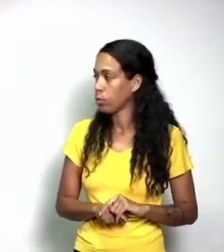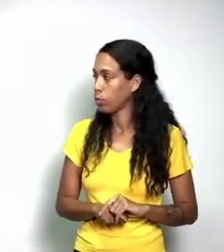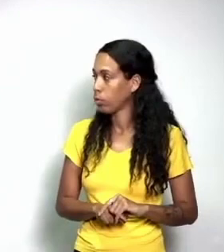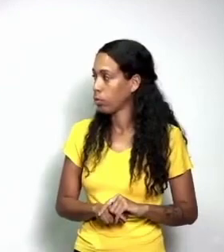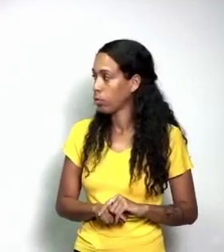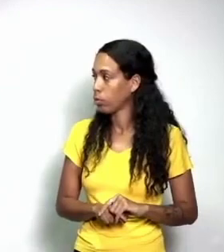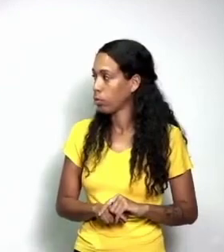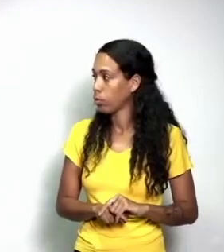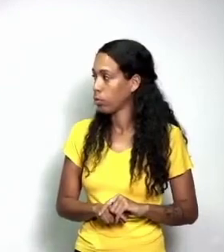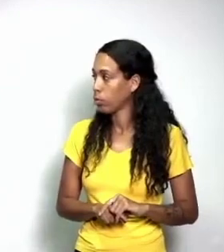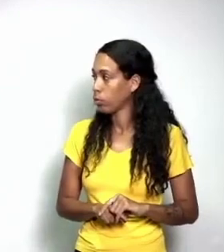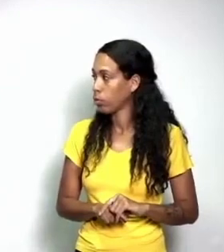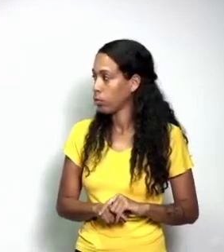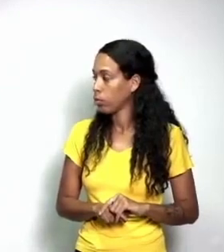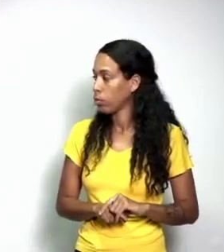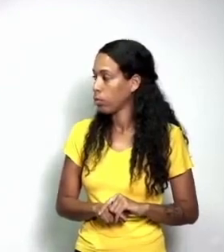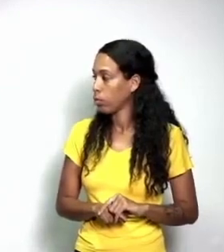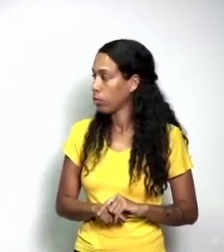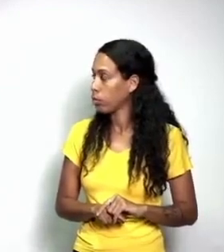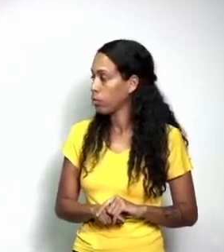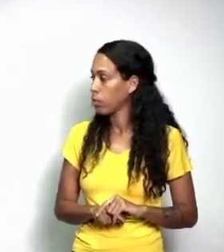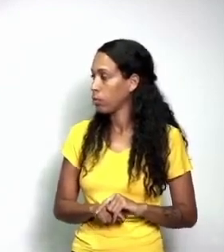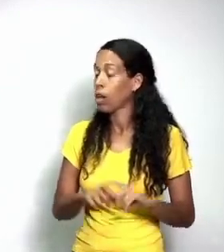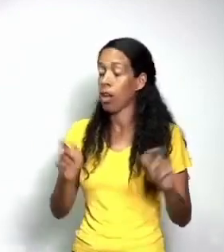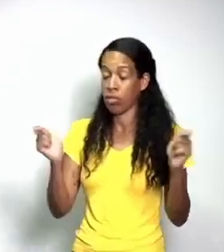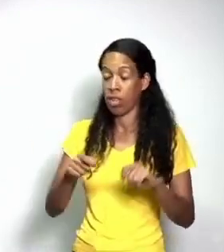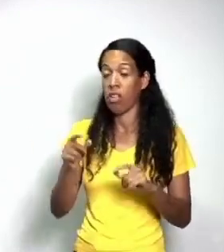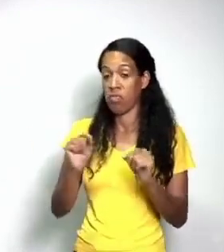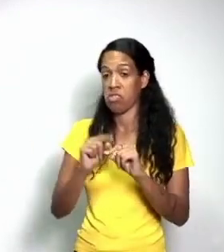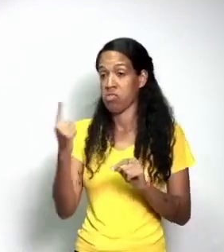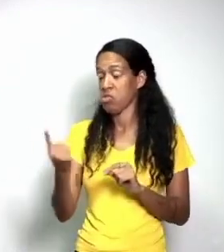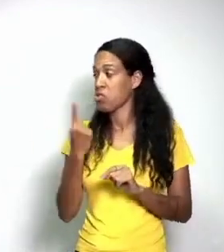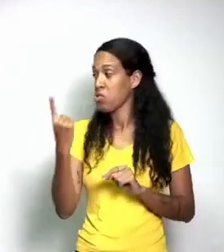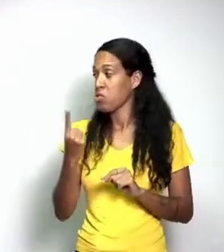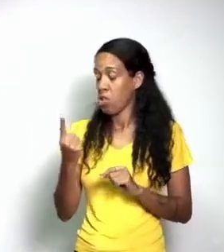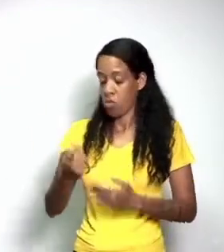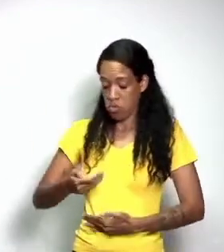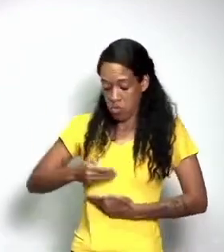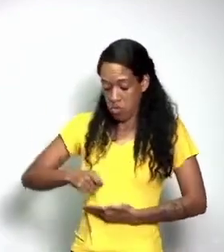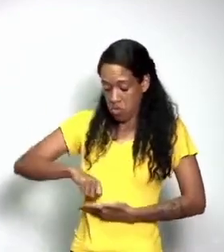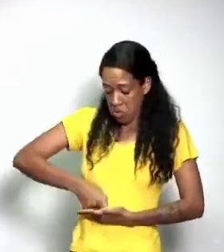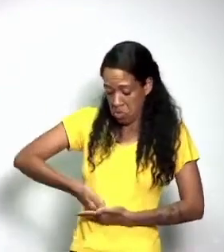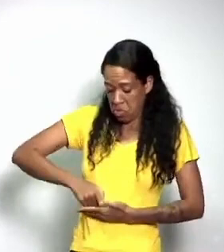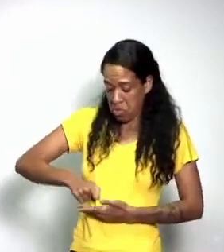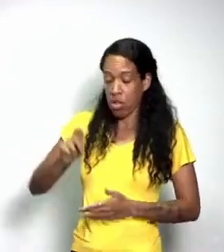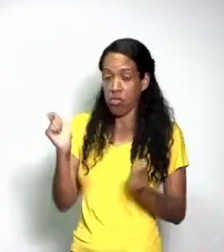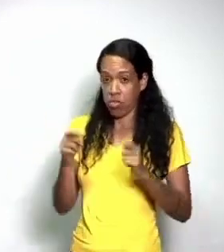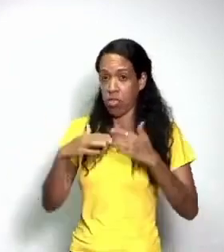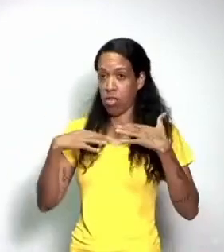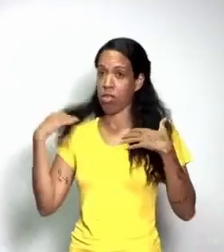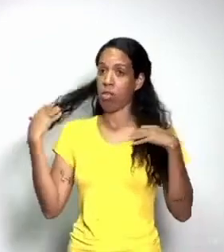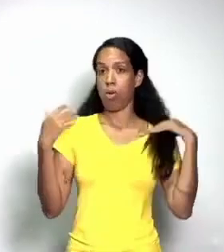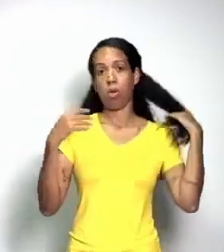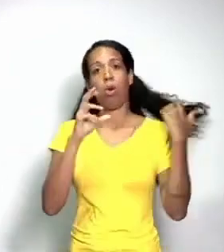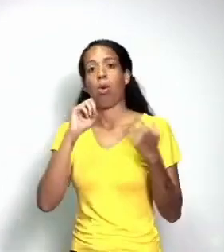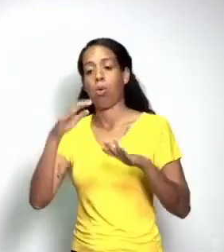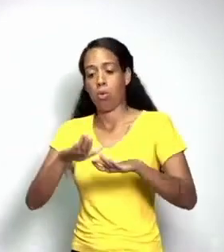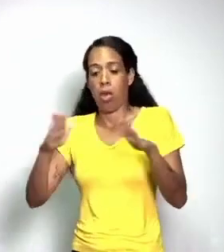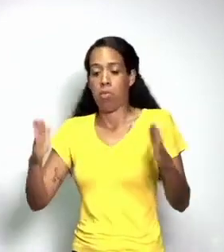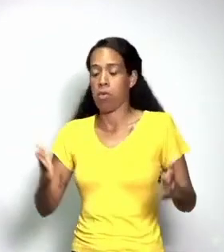Vocês vão tirar. Dá para fazer isso sozinha, dá para a gente apoiar no próprio corpo, dá para a gente apoiar numa mesa com um